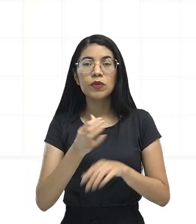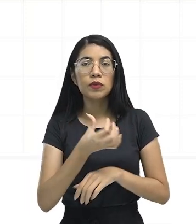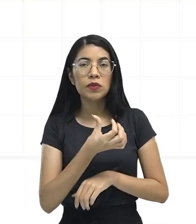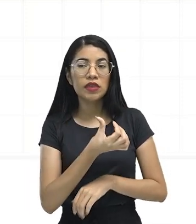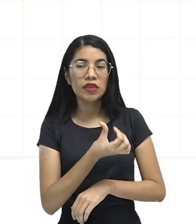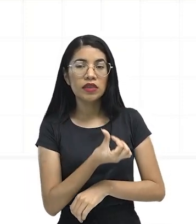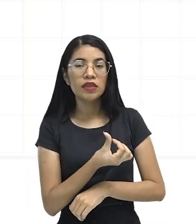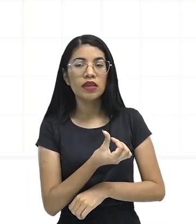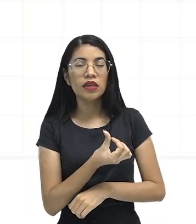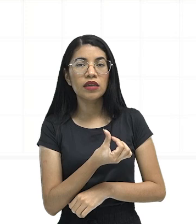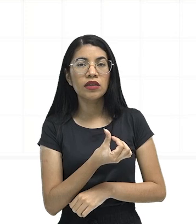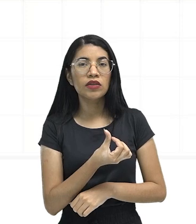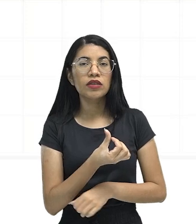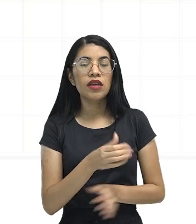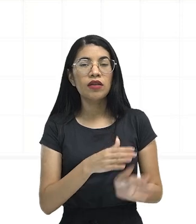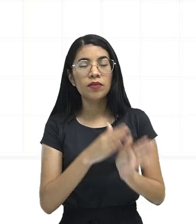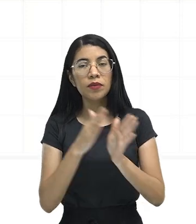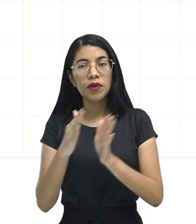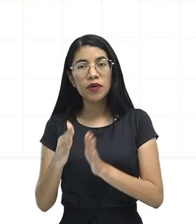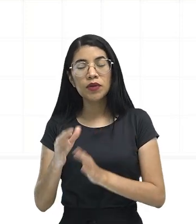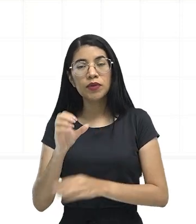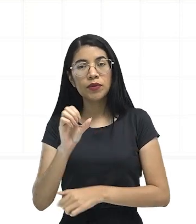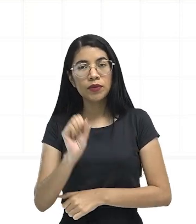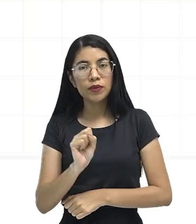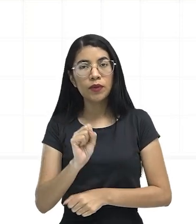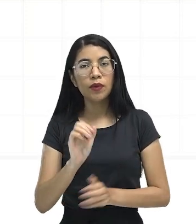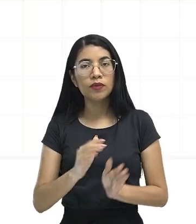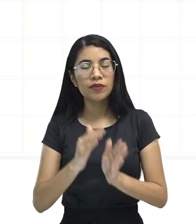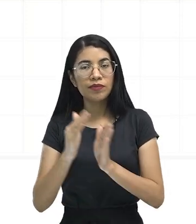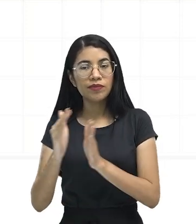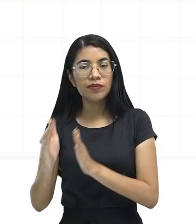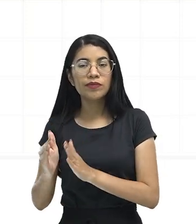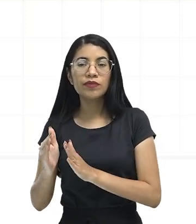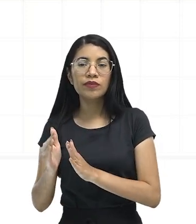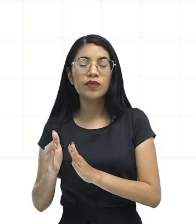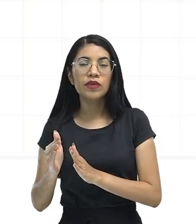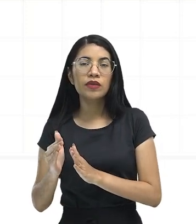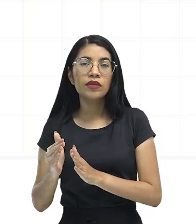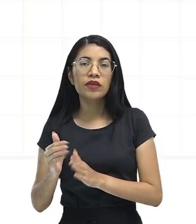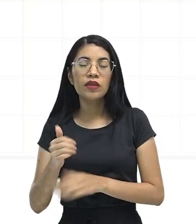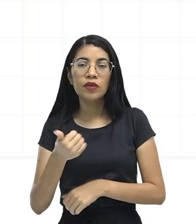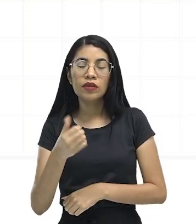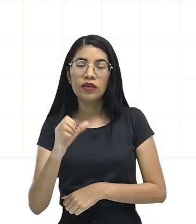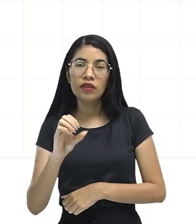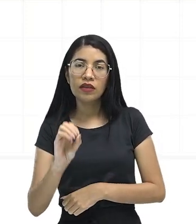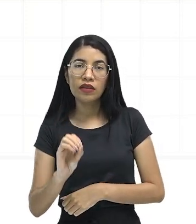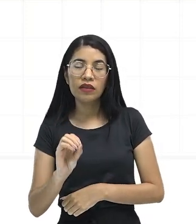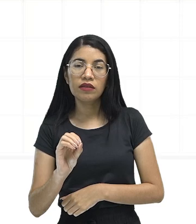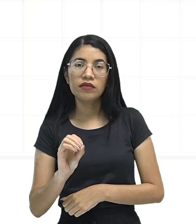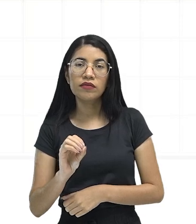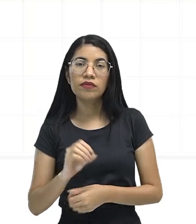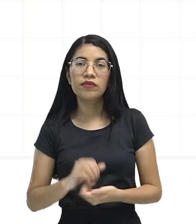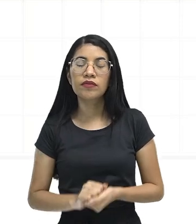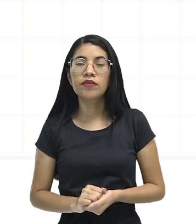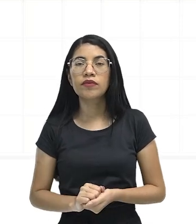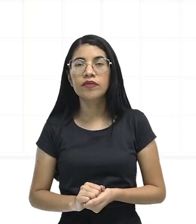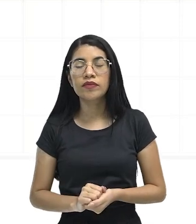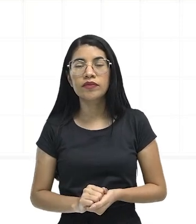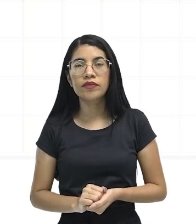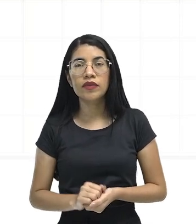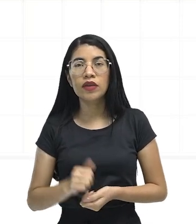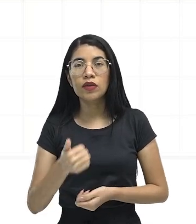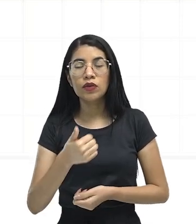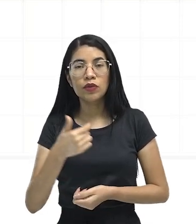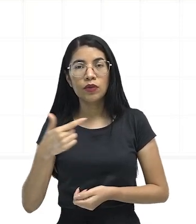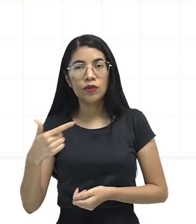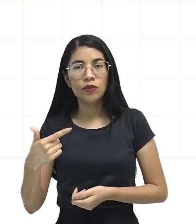é o menor, né? Depois do 6 vem o 8, depois vem o 10, depois do